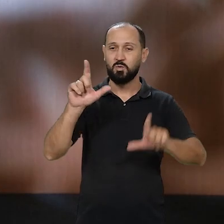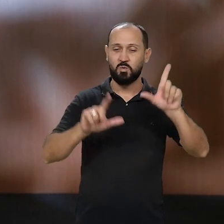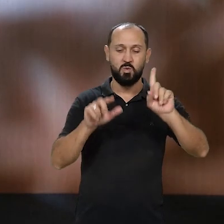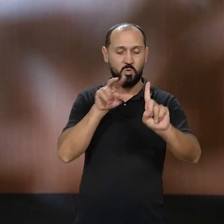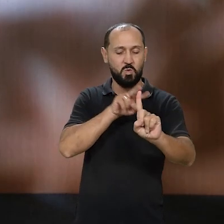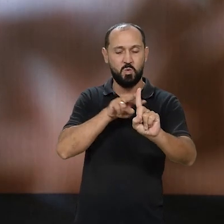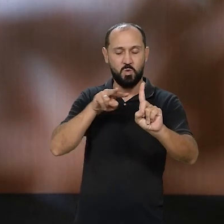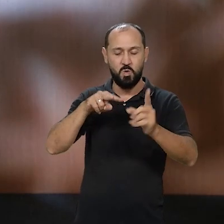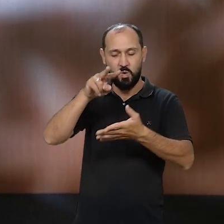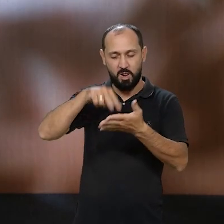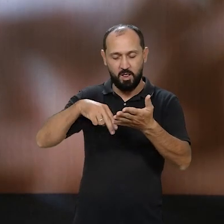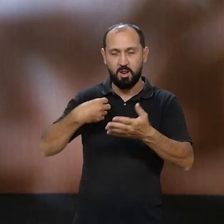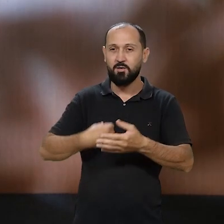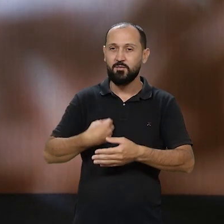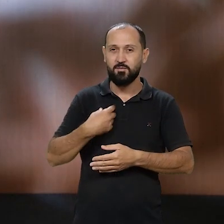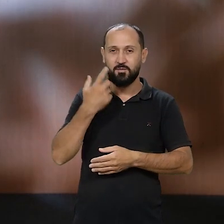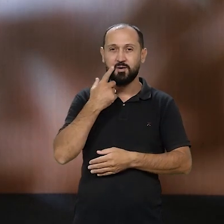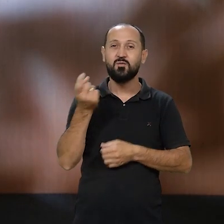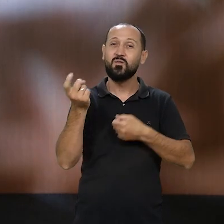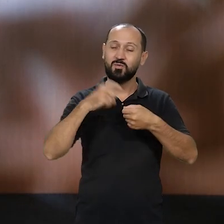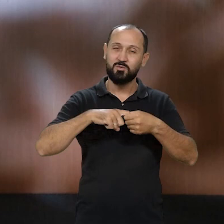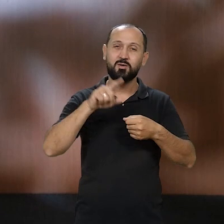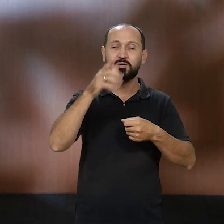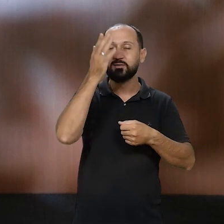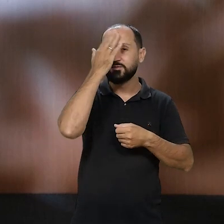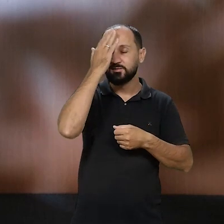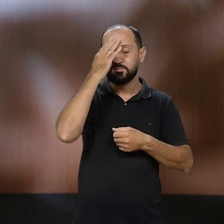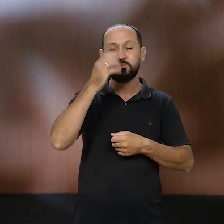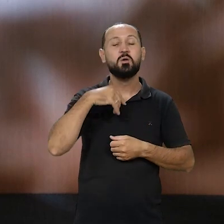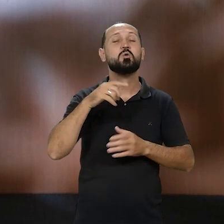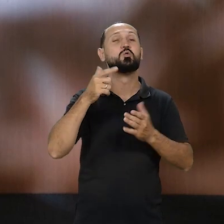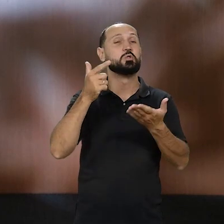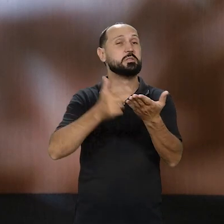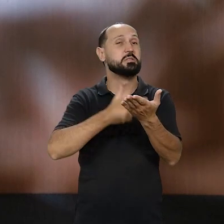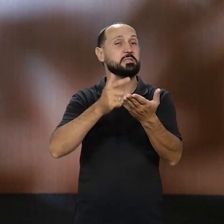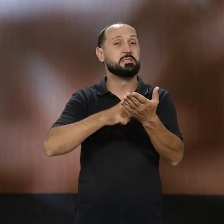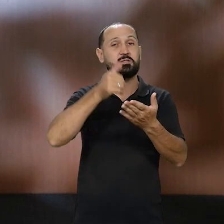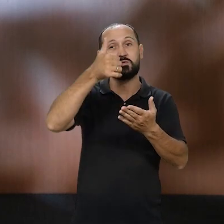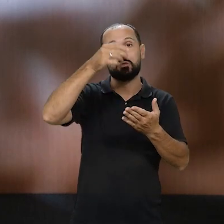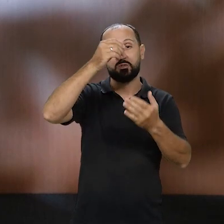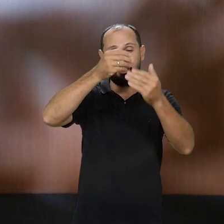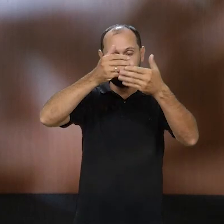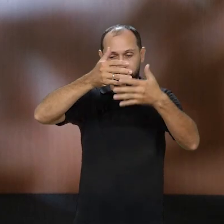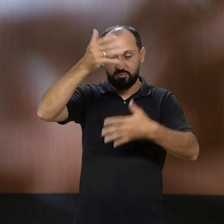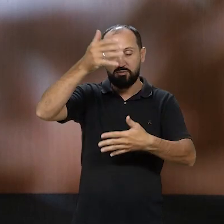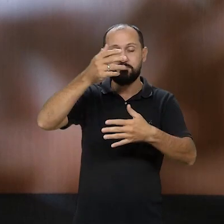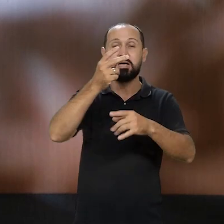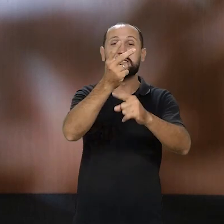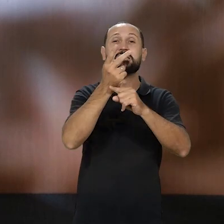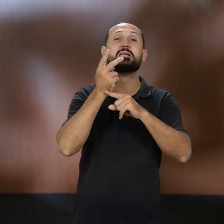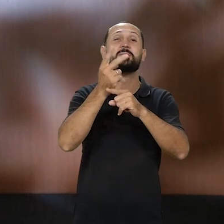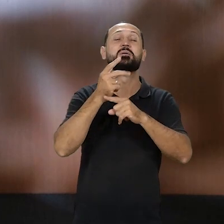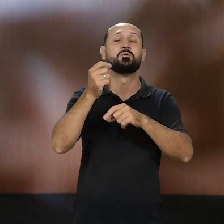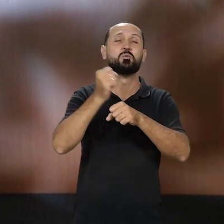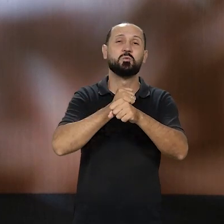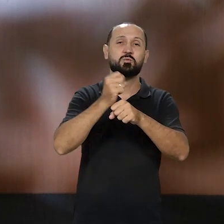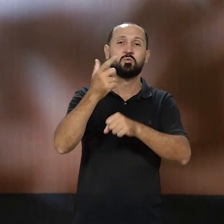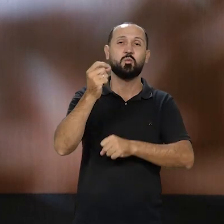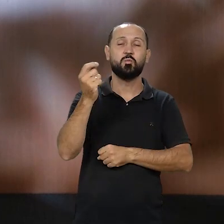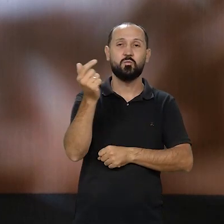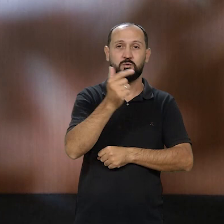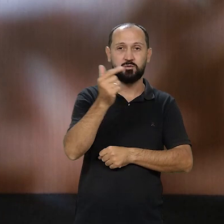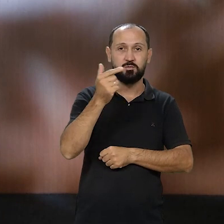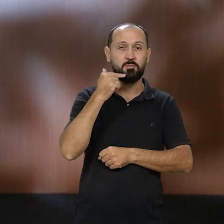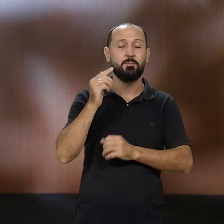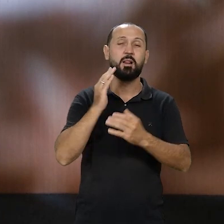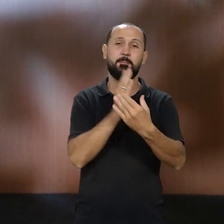O Ler é Viver está de volta e agora você vai ficar sabendo quais foram os 10 livros mais emprestados em